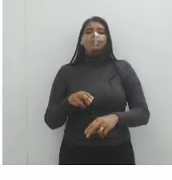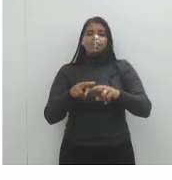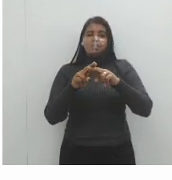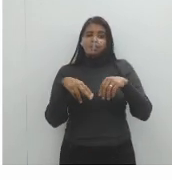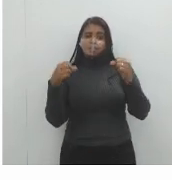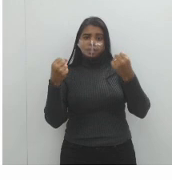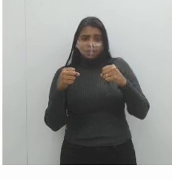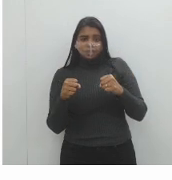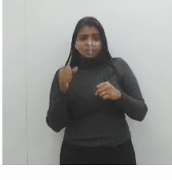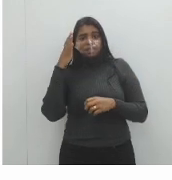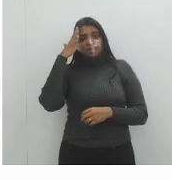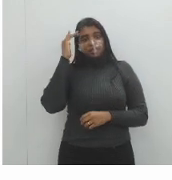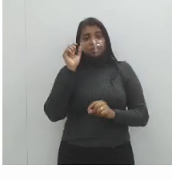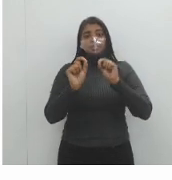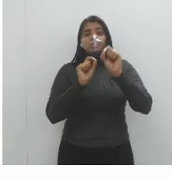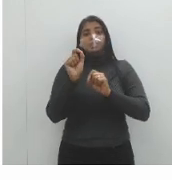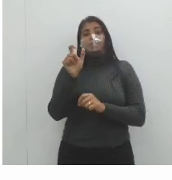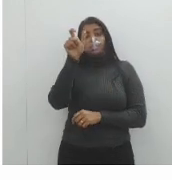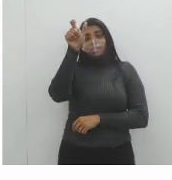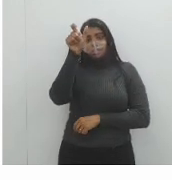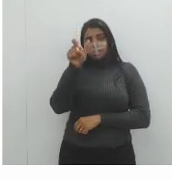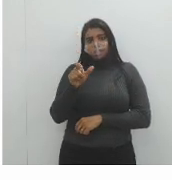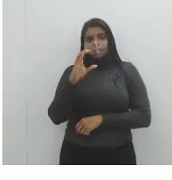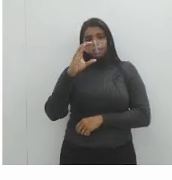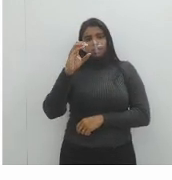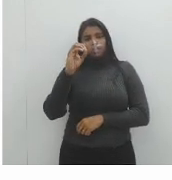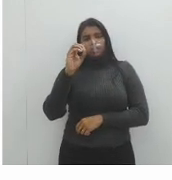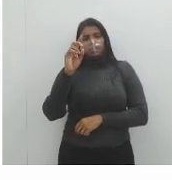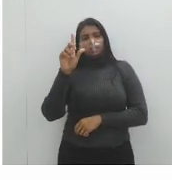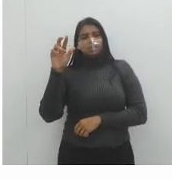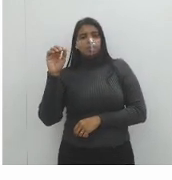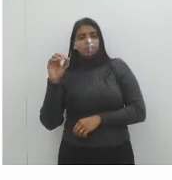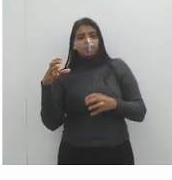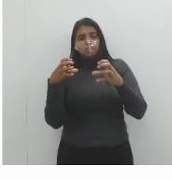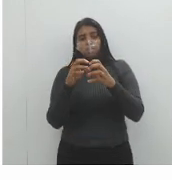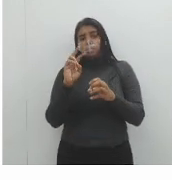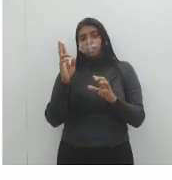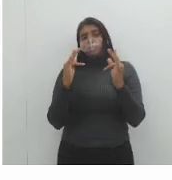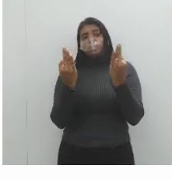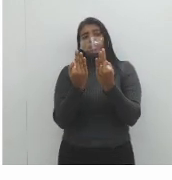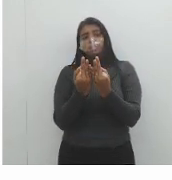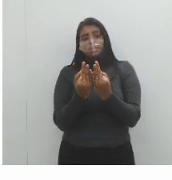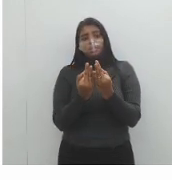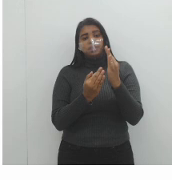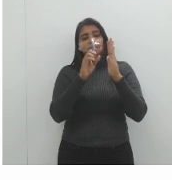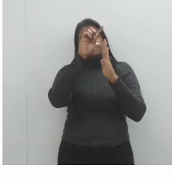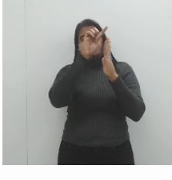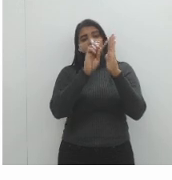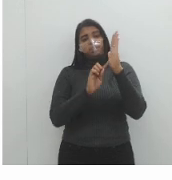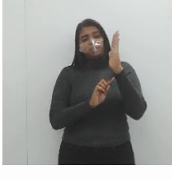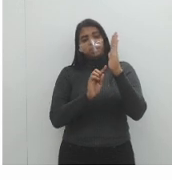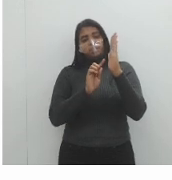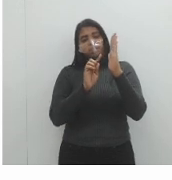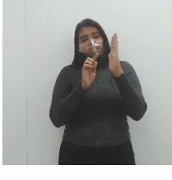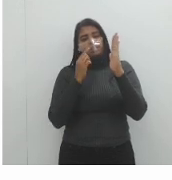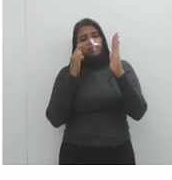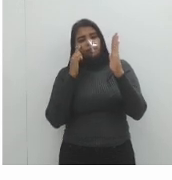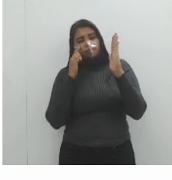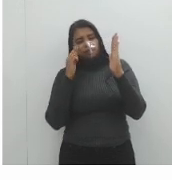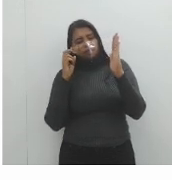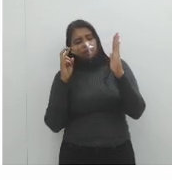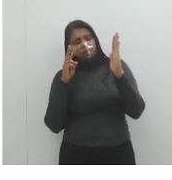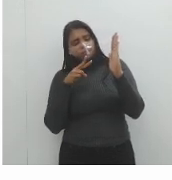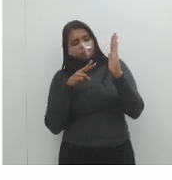o que é coluna ou grupo ou família e o que é o período, porque você vai localizar o